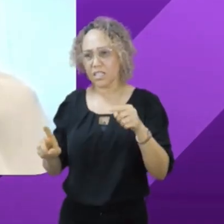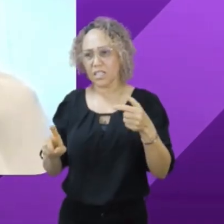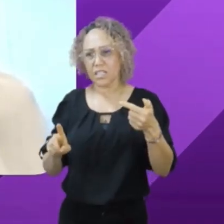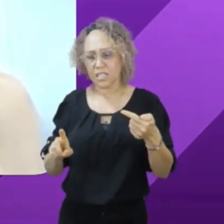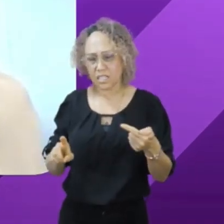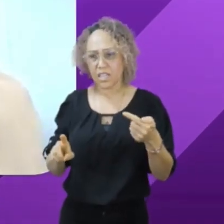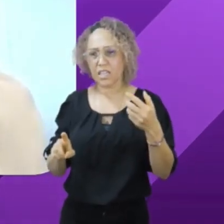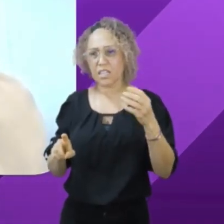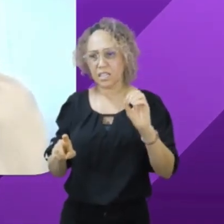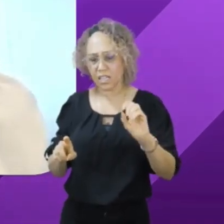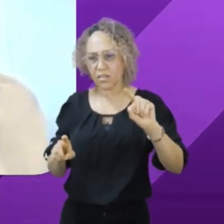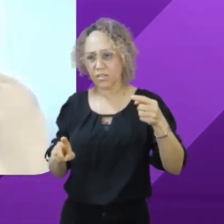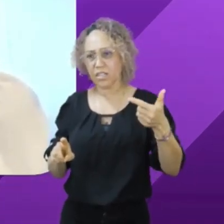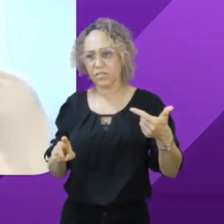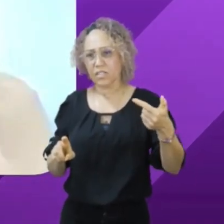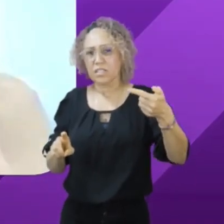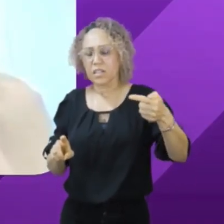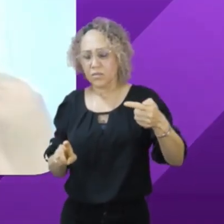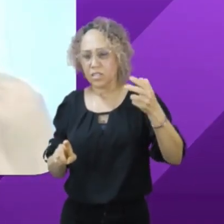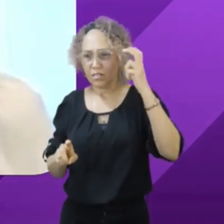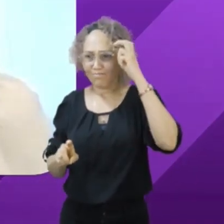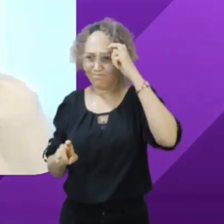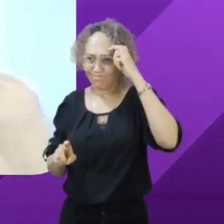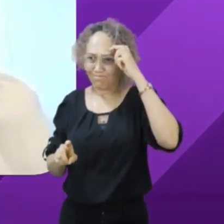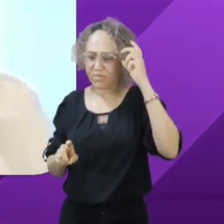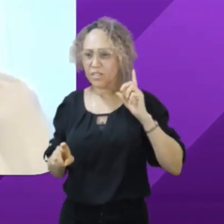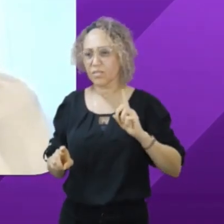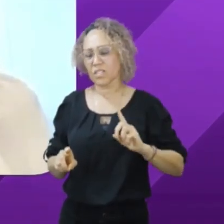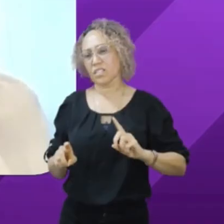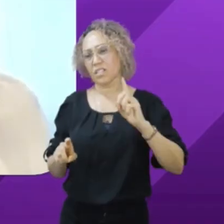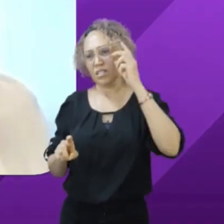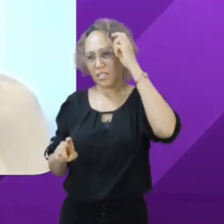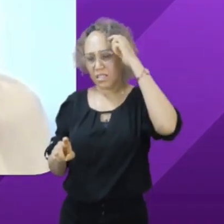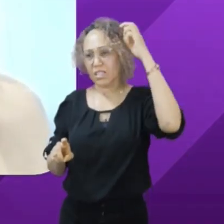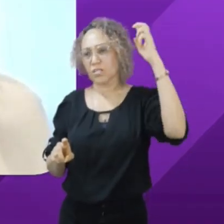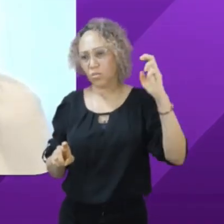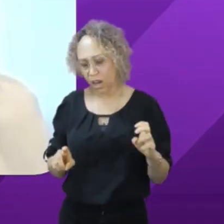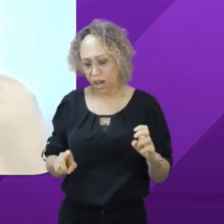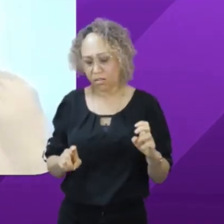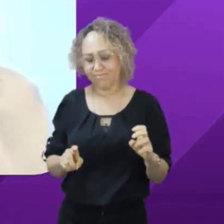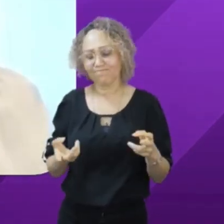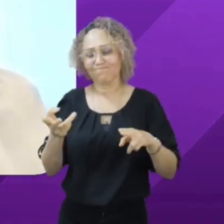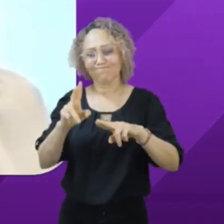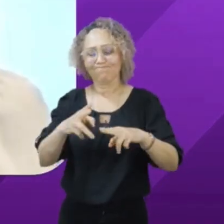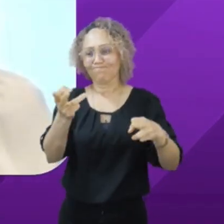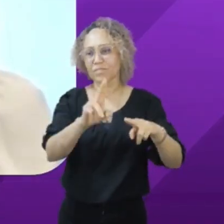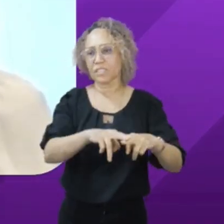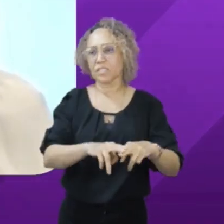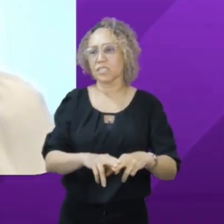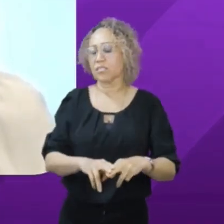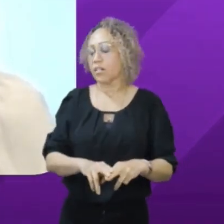70,27% tem deficiência intelectual. É importante entender o quanto também o encarceramento ele impacta na vida, né, na